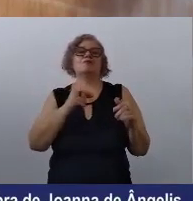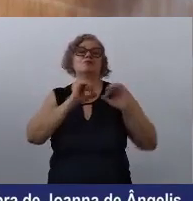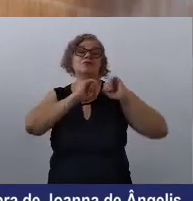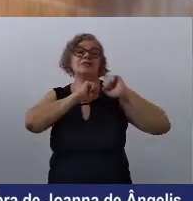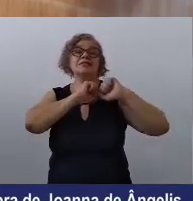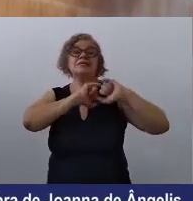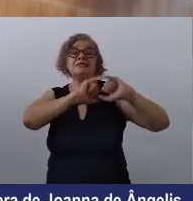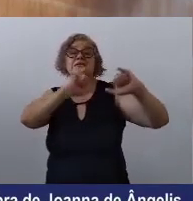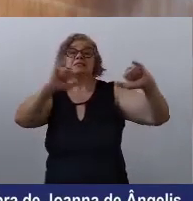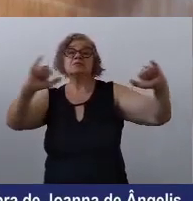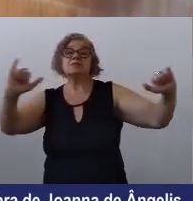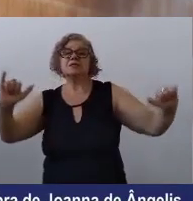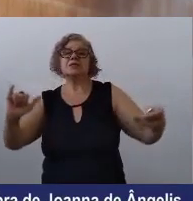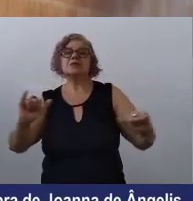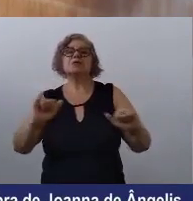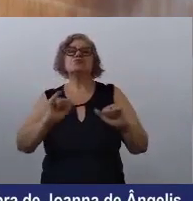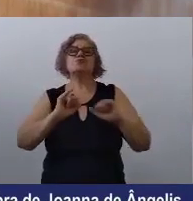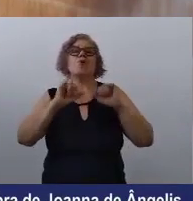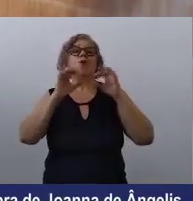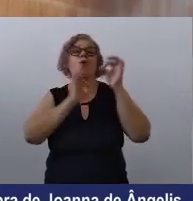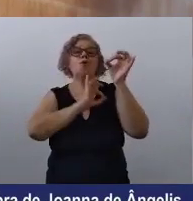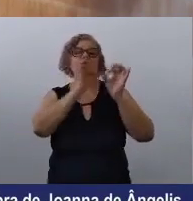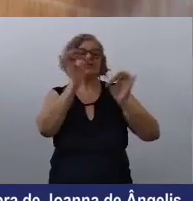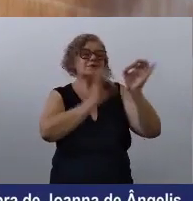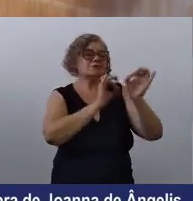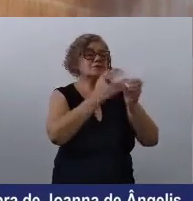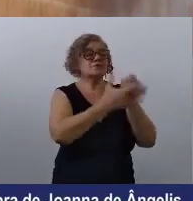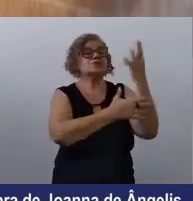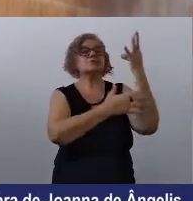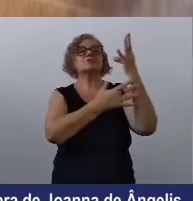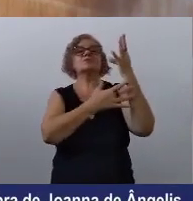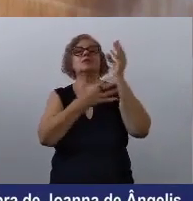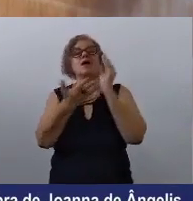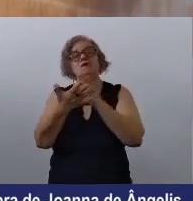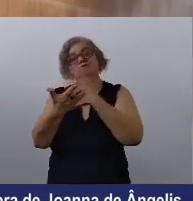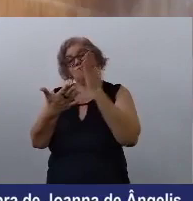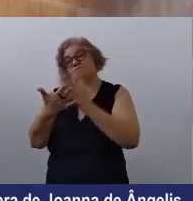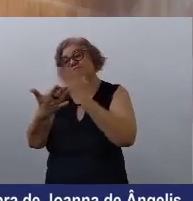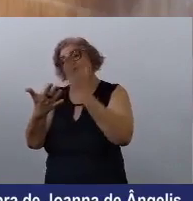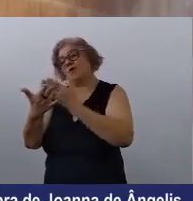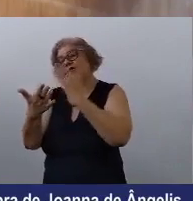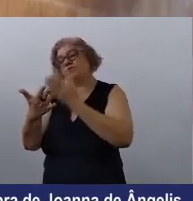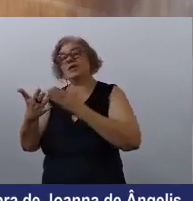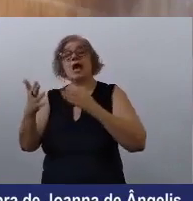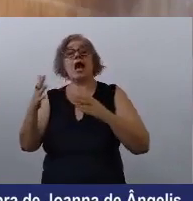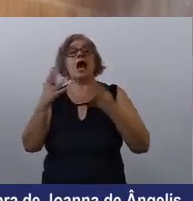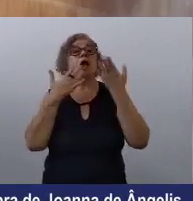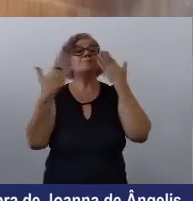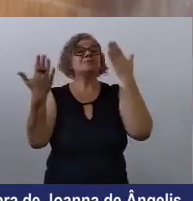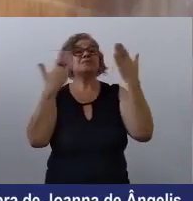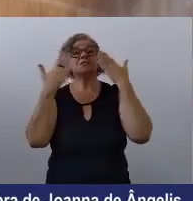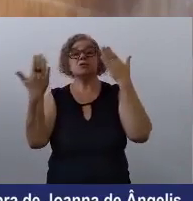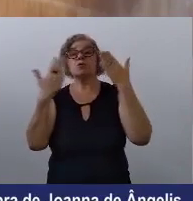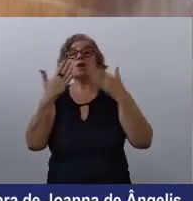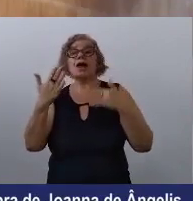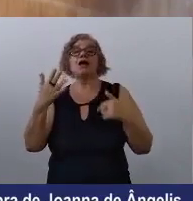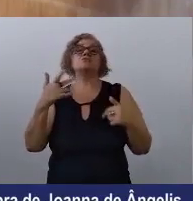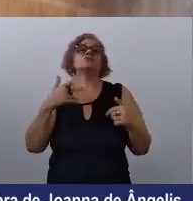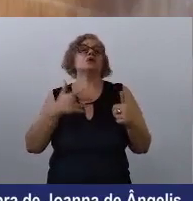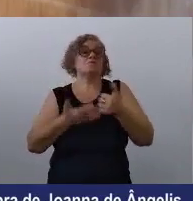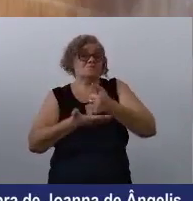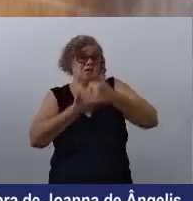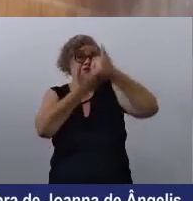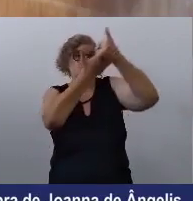doutrinárias, obras psicológicas, valorizando a consciência do espírito imortal que nós